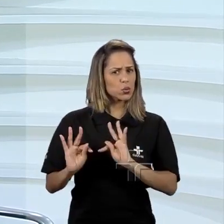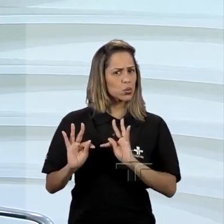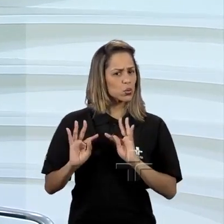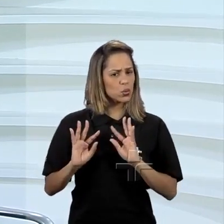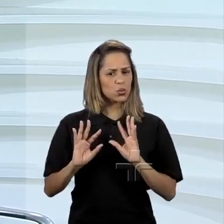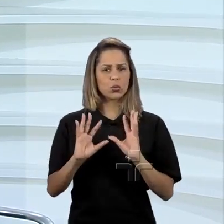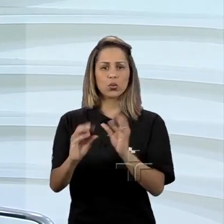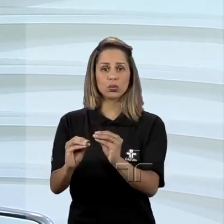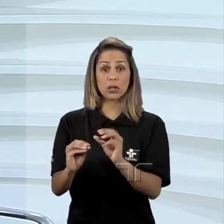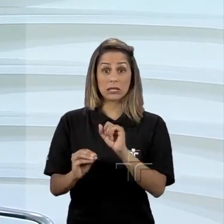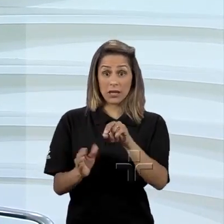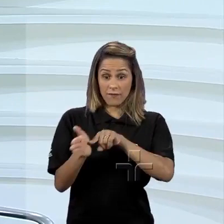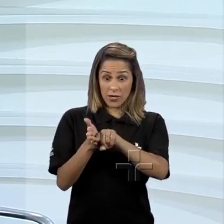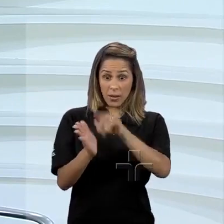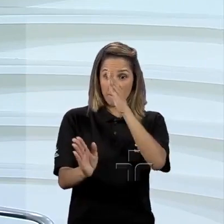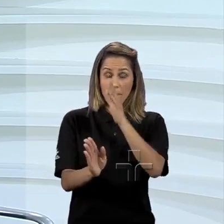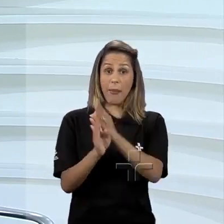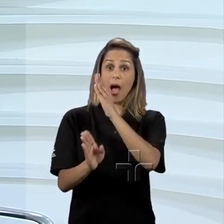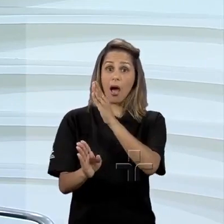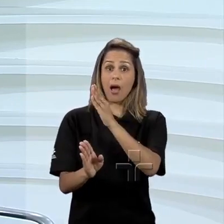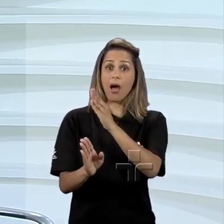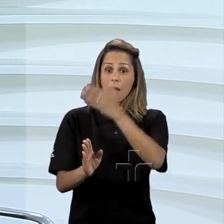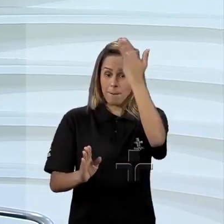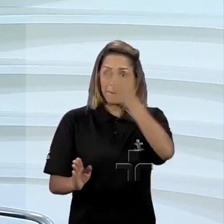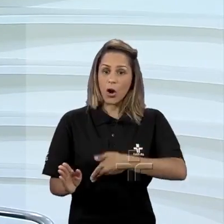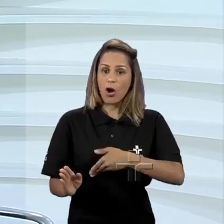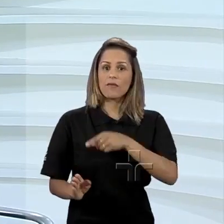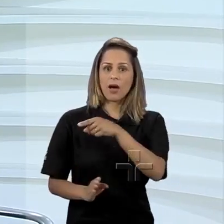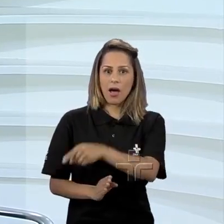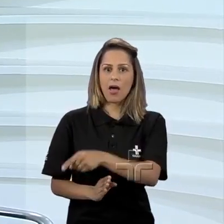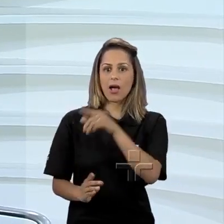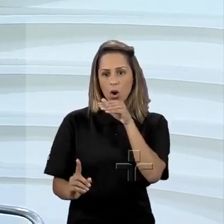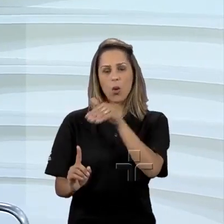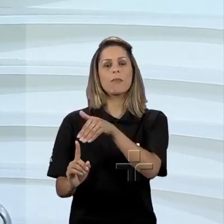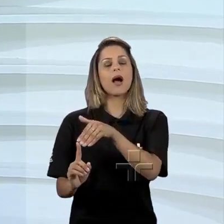investigações concluírem que houve dolo, punir.